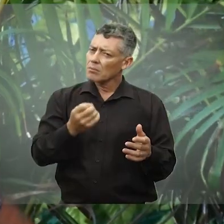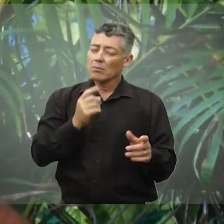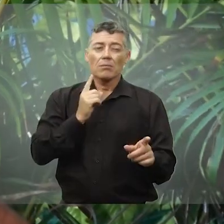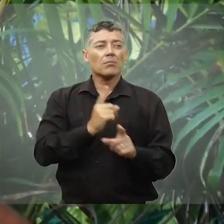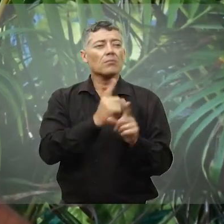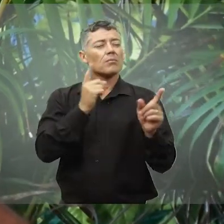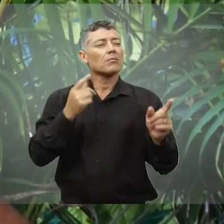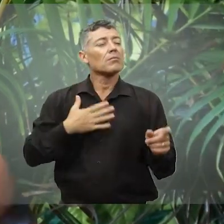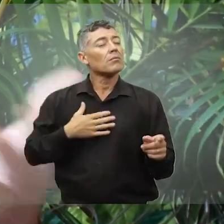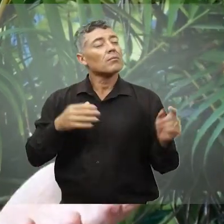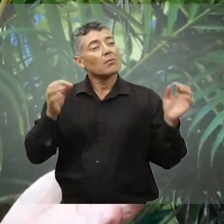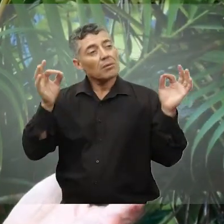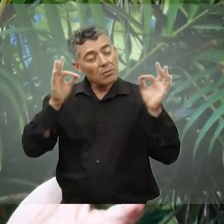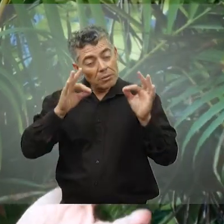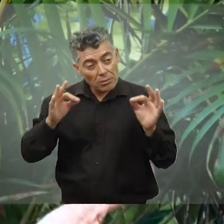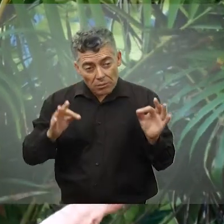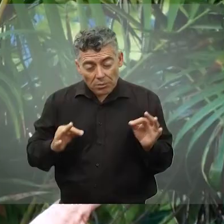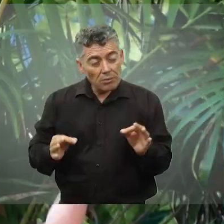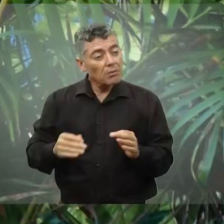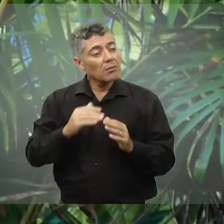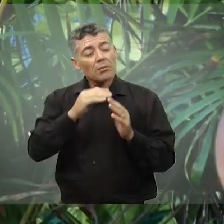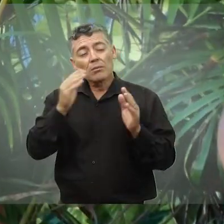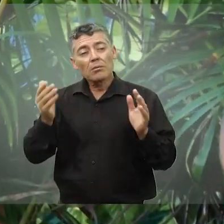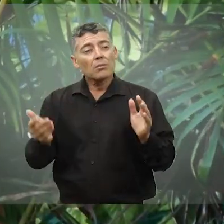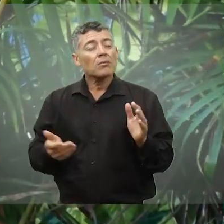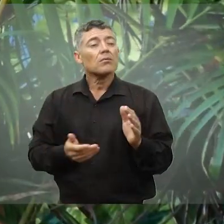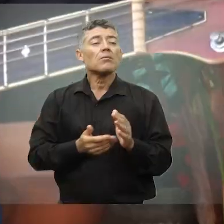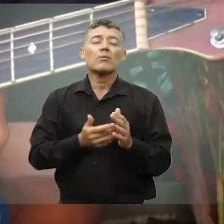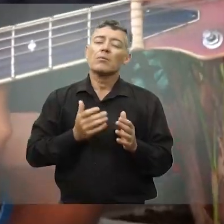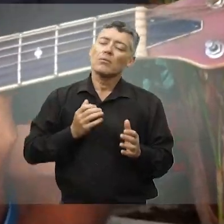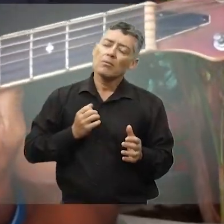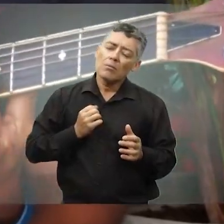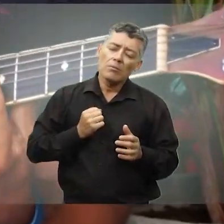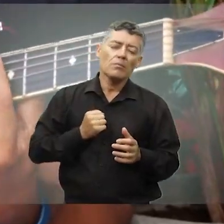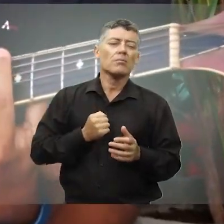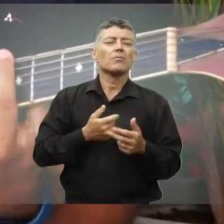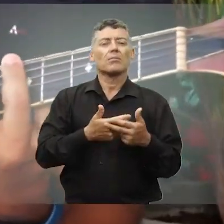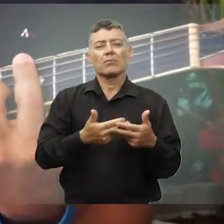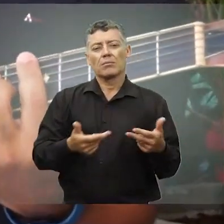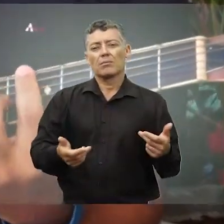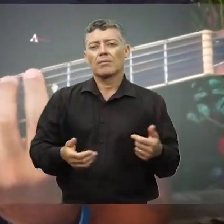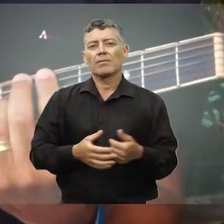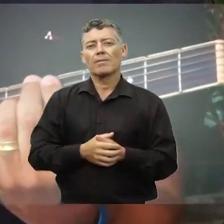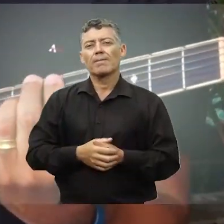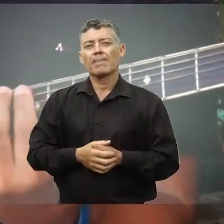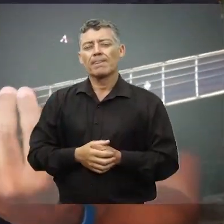Eu sou feliz porque tudo que eu faço é com amor.